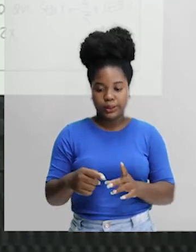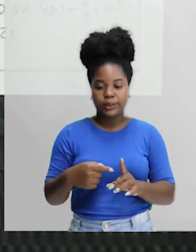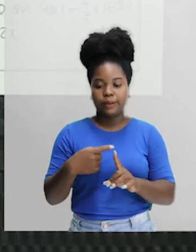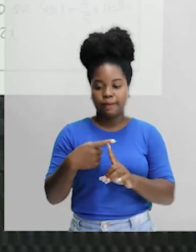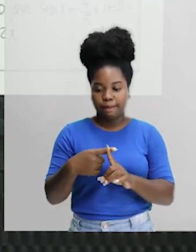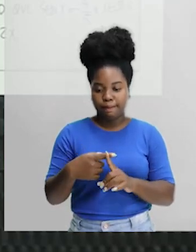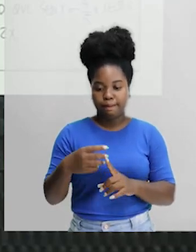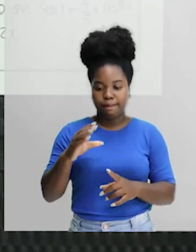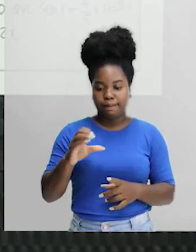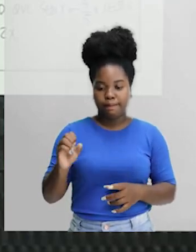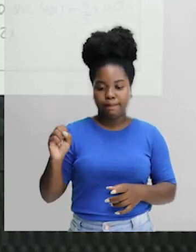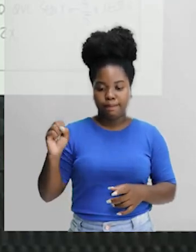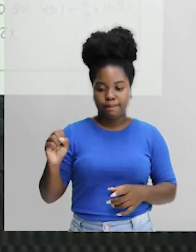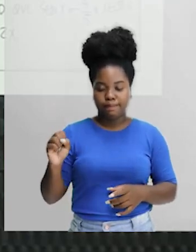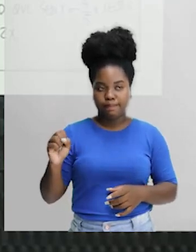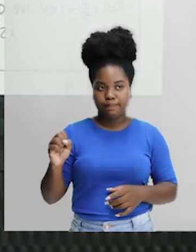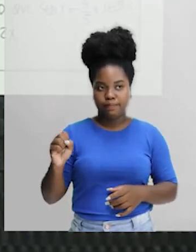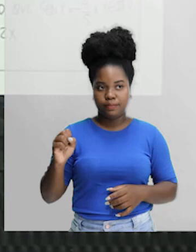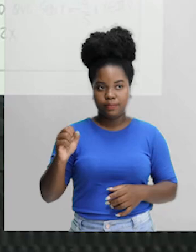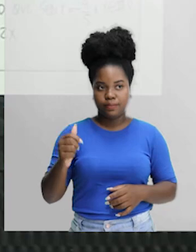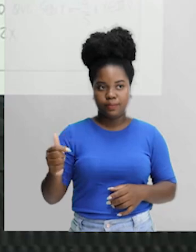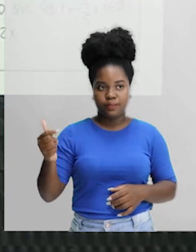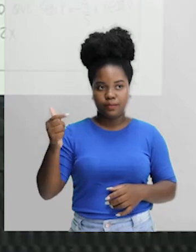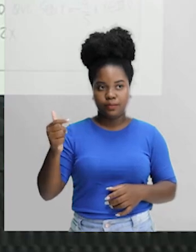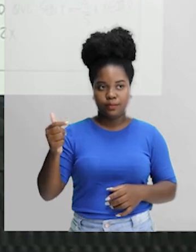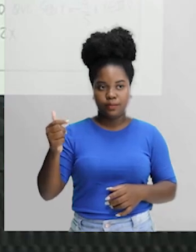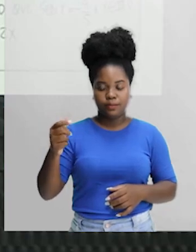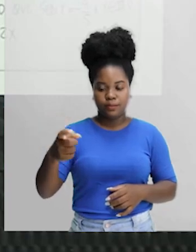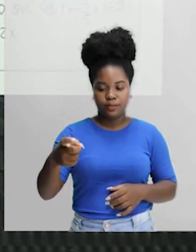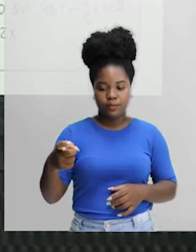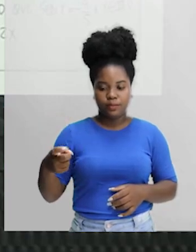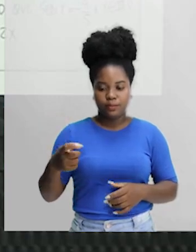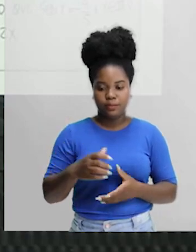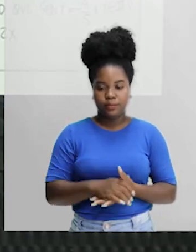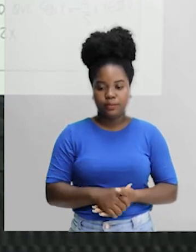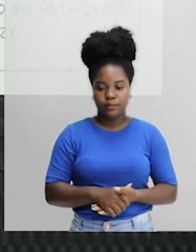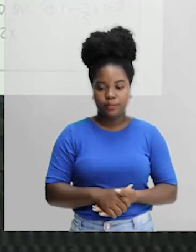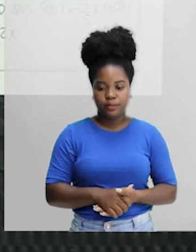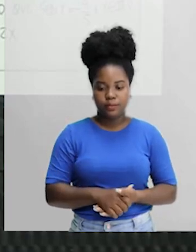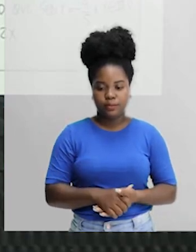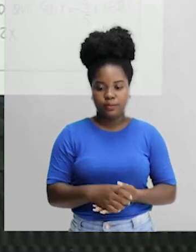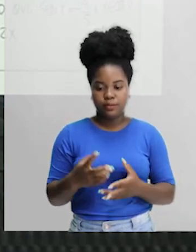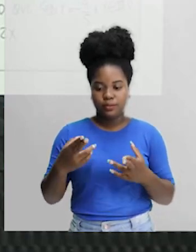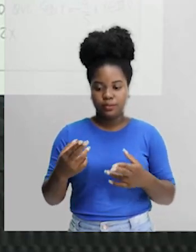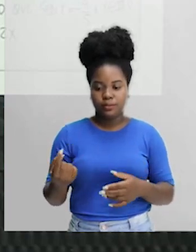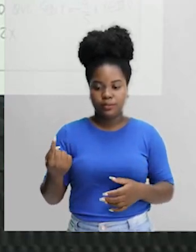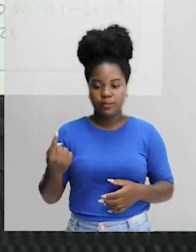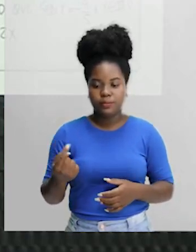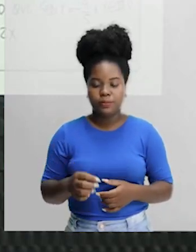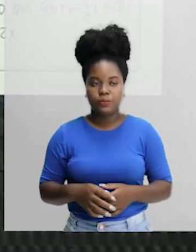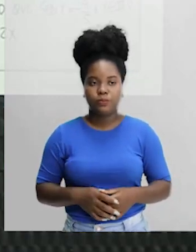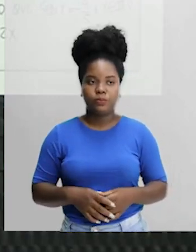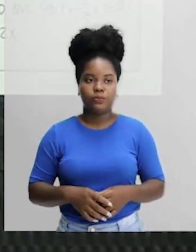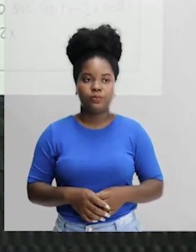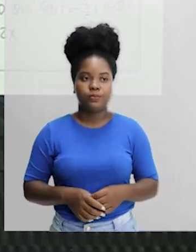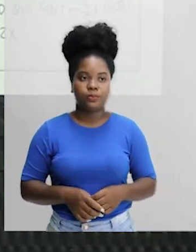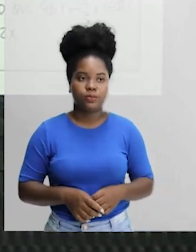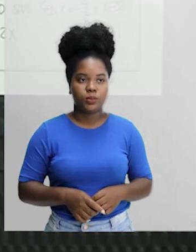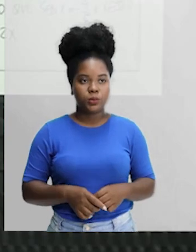mais cosseno ao quadrado de x igual a 1.